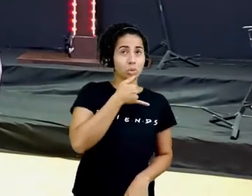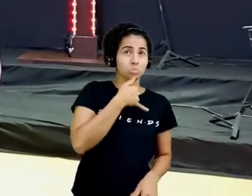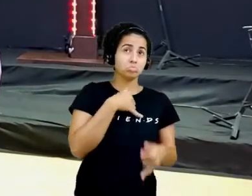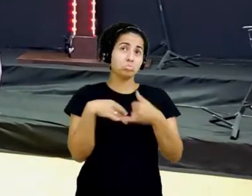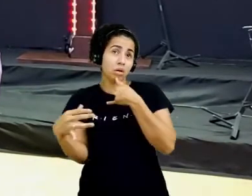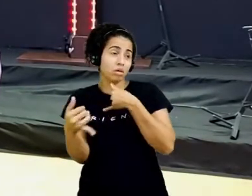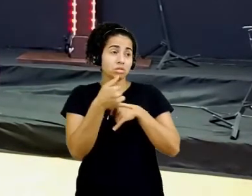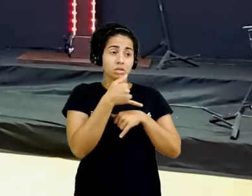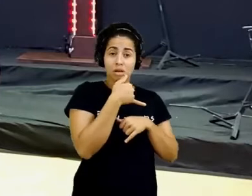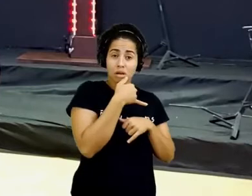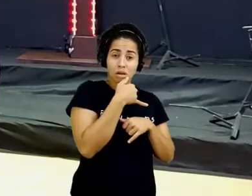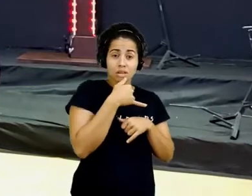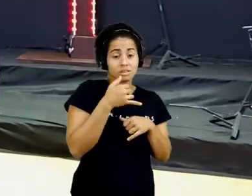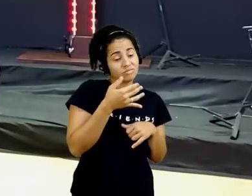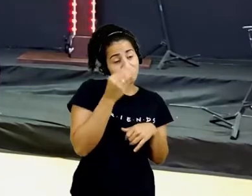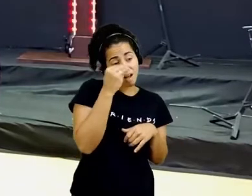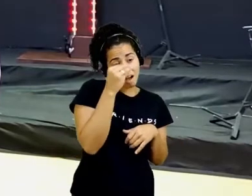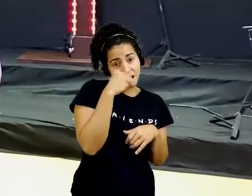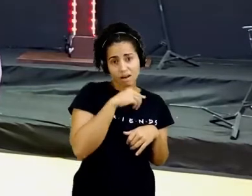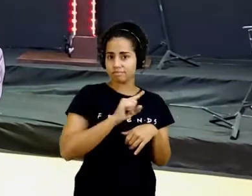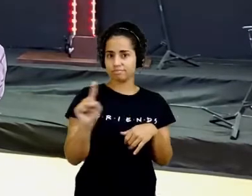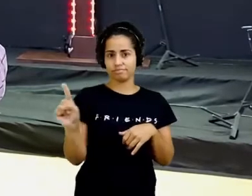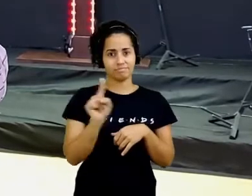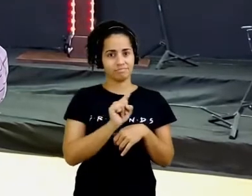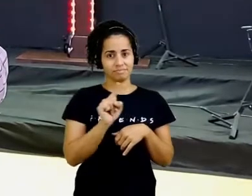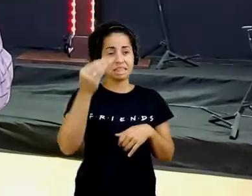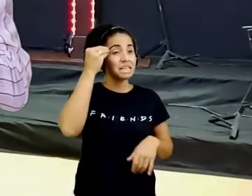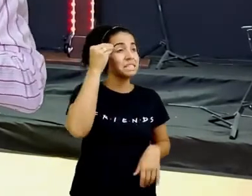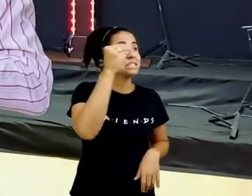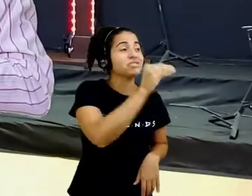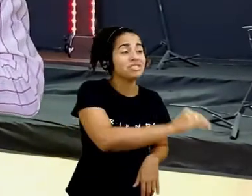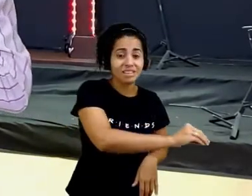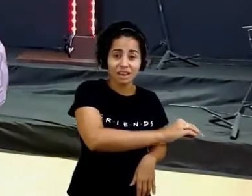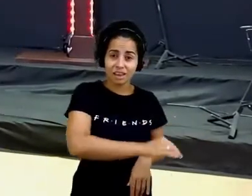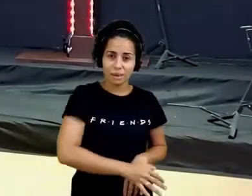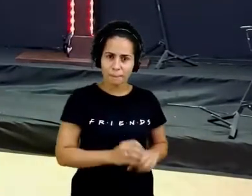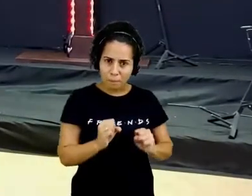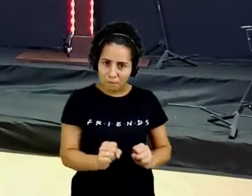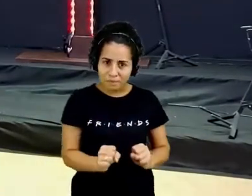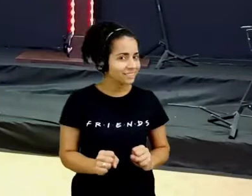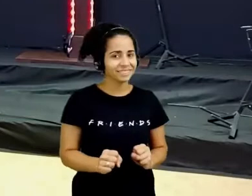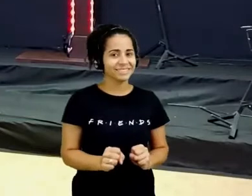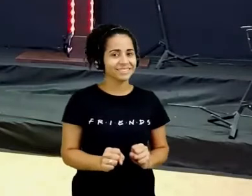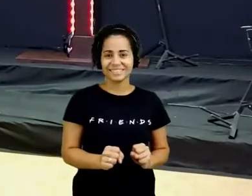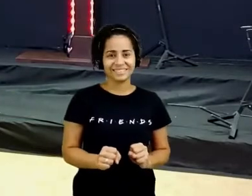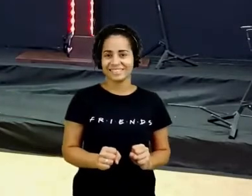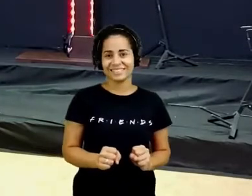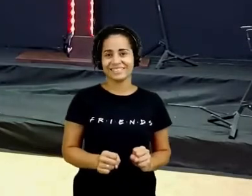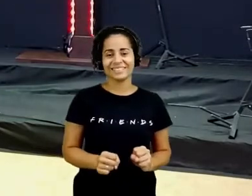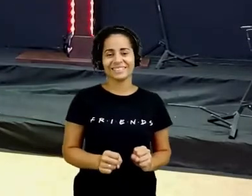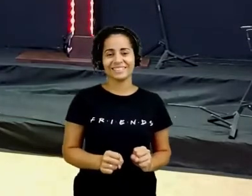abatidos, nem desanimados a ponto de desistir do que de mais importante nós